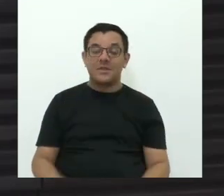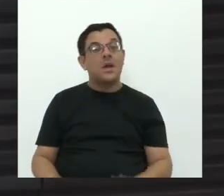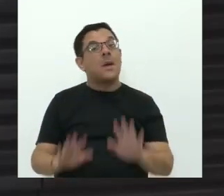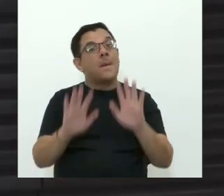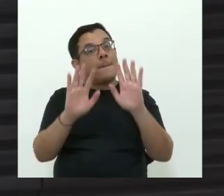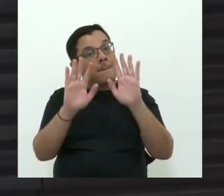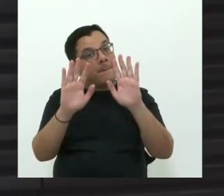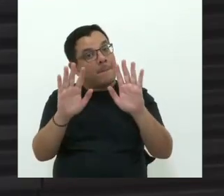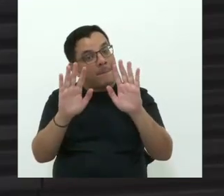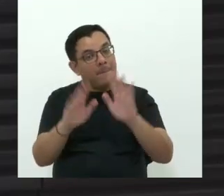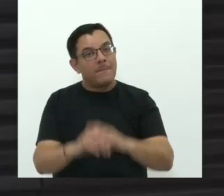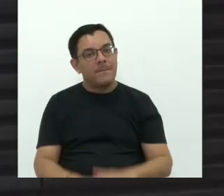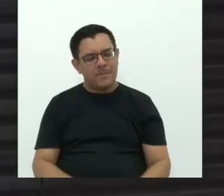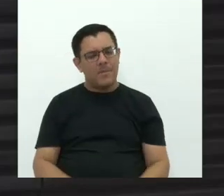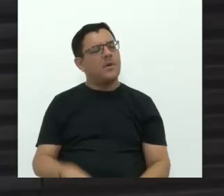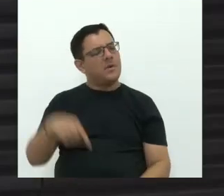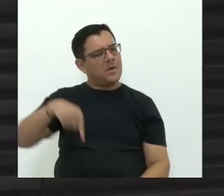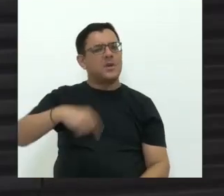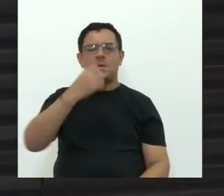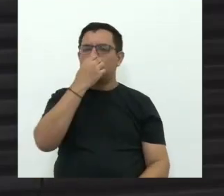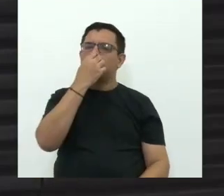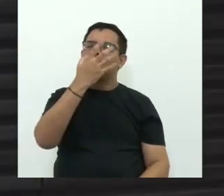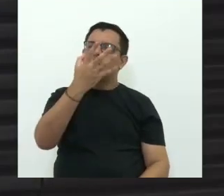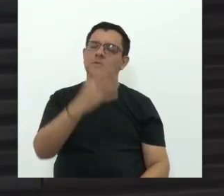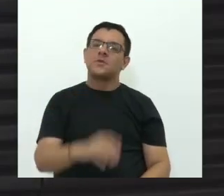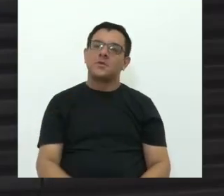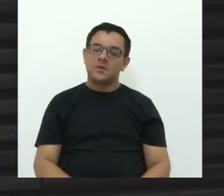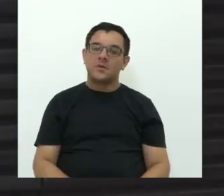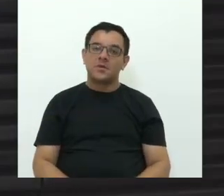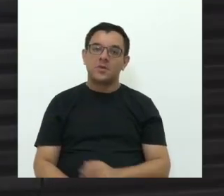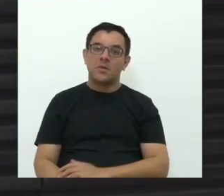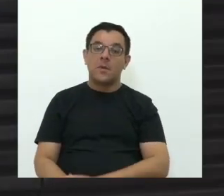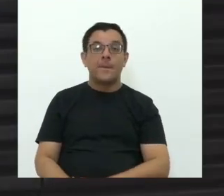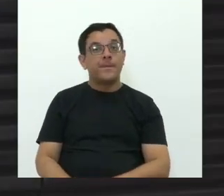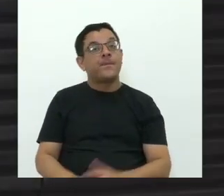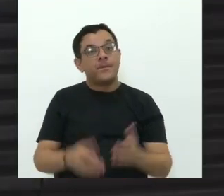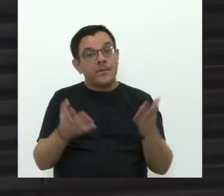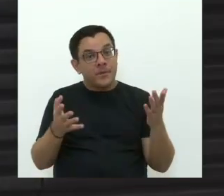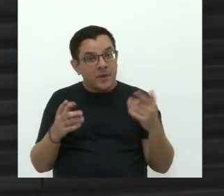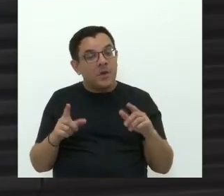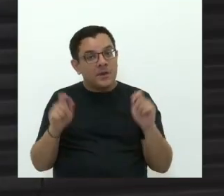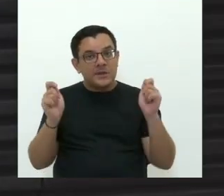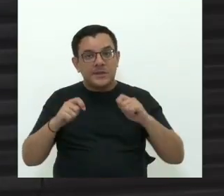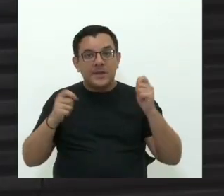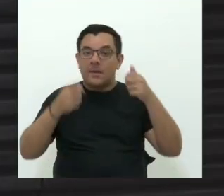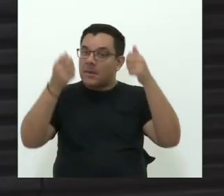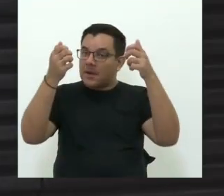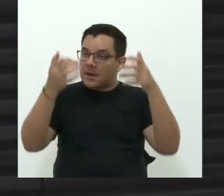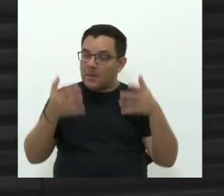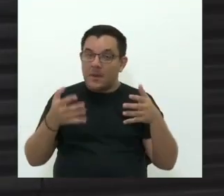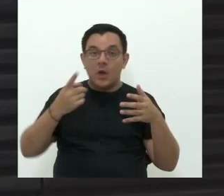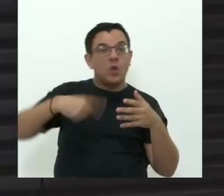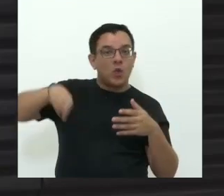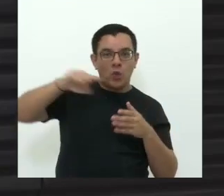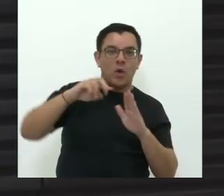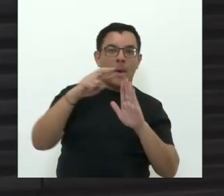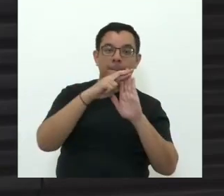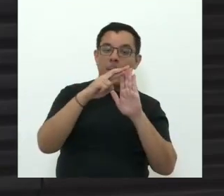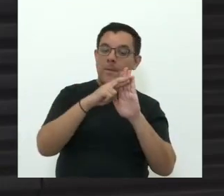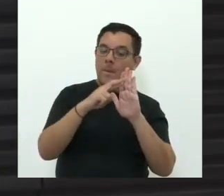mas a gente faz bem o dever de casa então dá para dizer que os nossos procedimentos